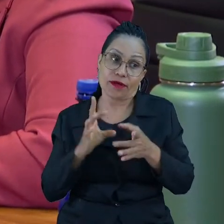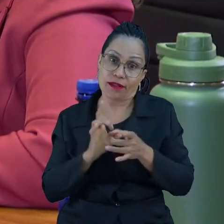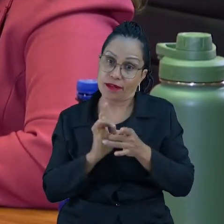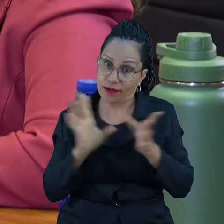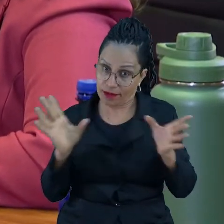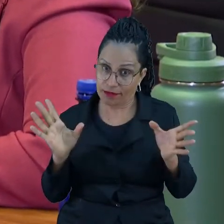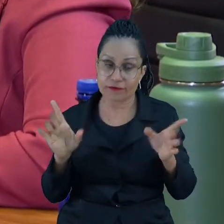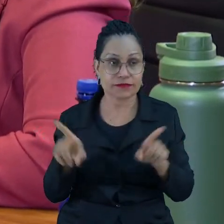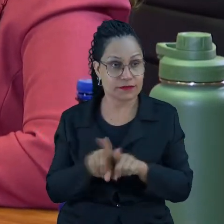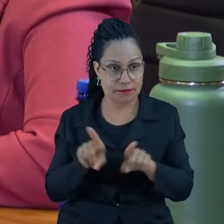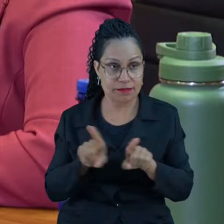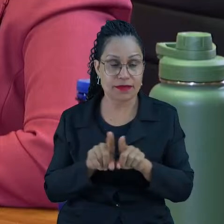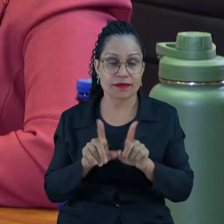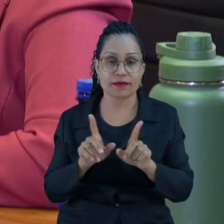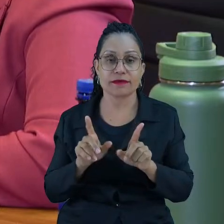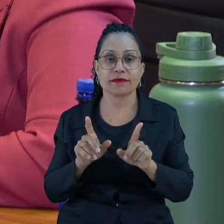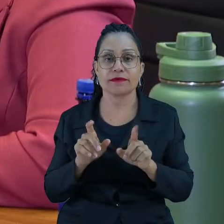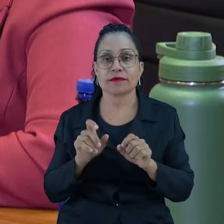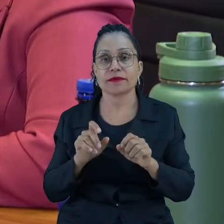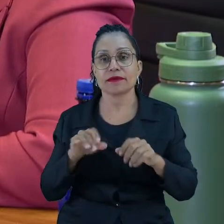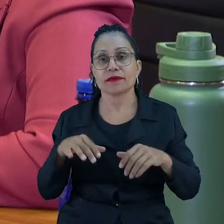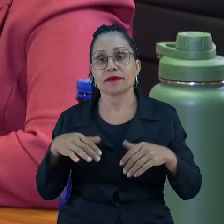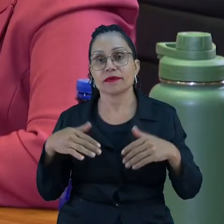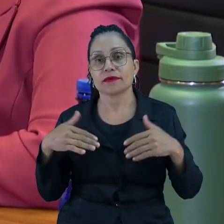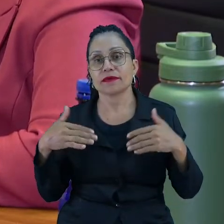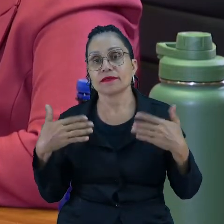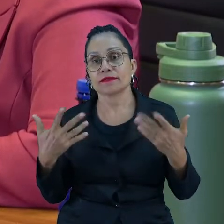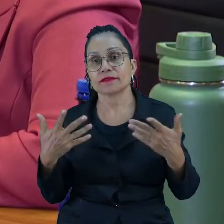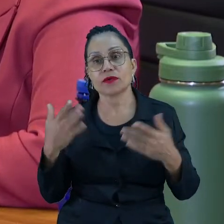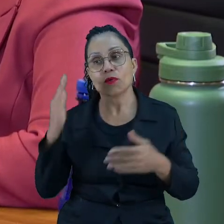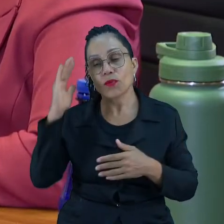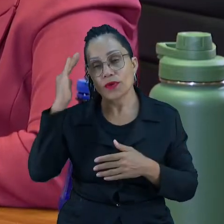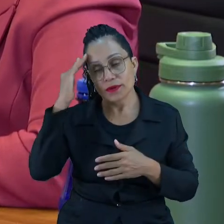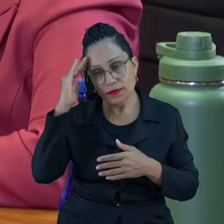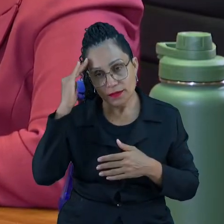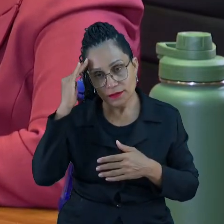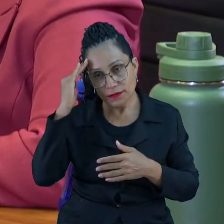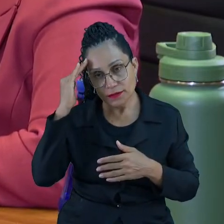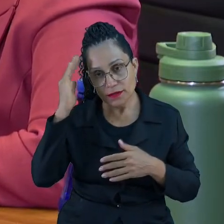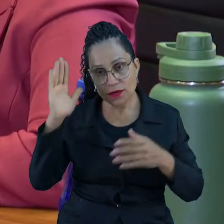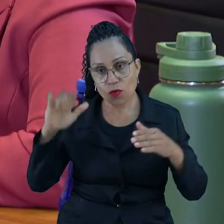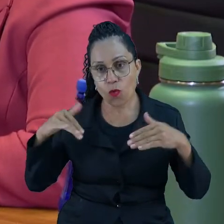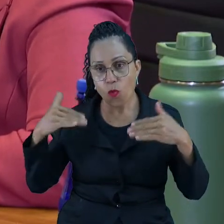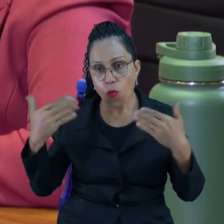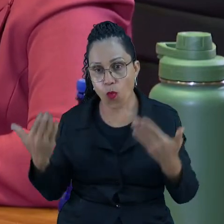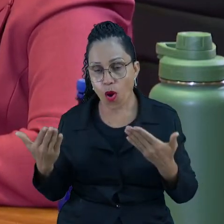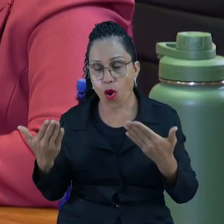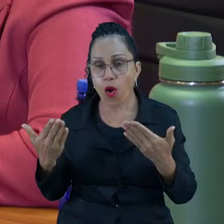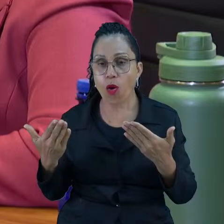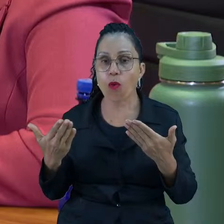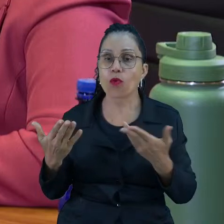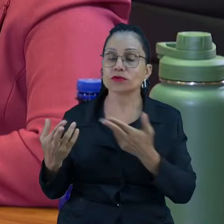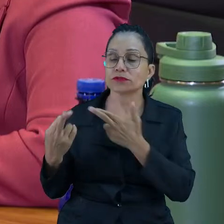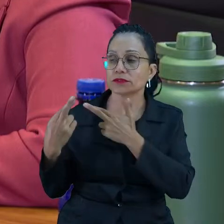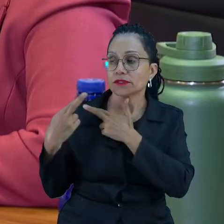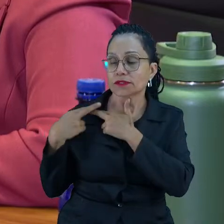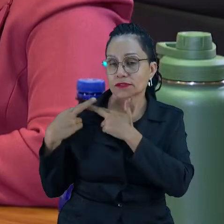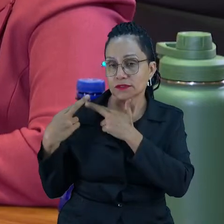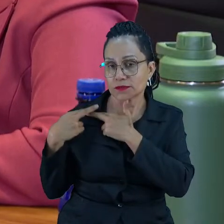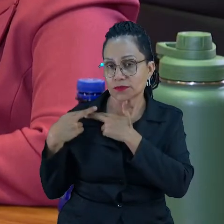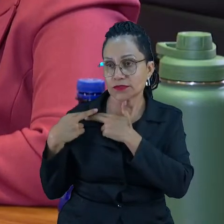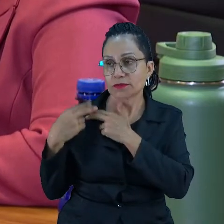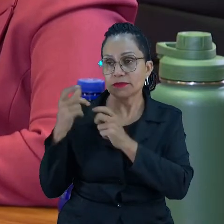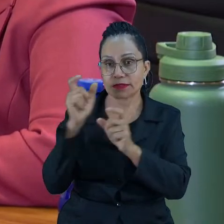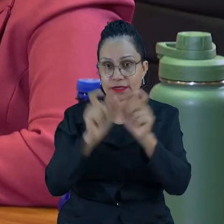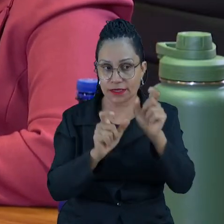fazê-lo. E aí eles entenderam qual que é a parcela de responsabilidade deles